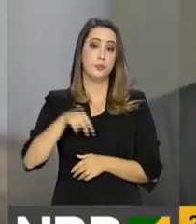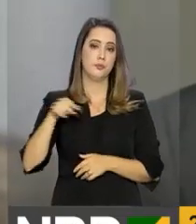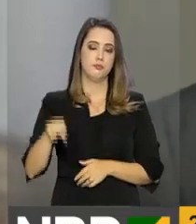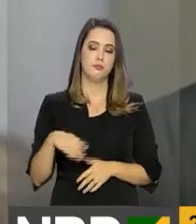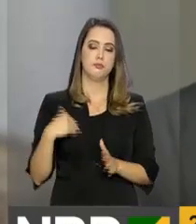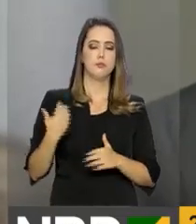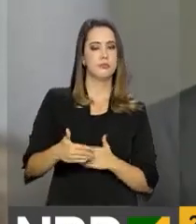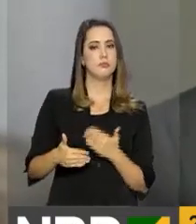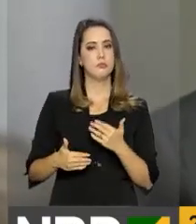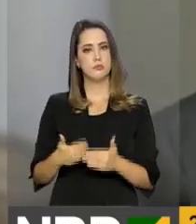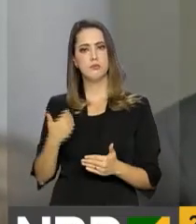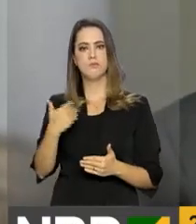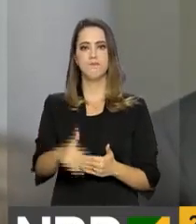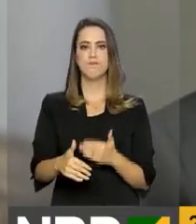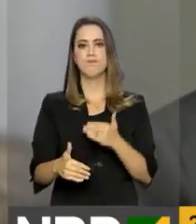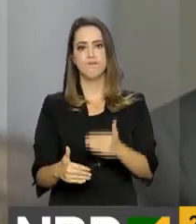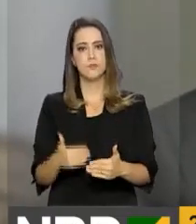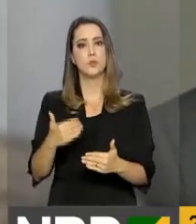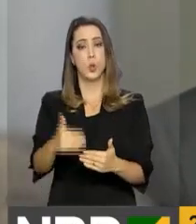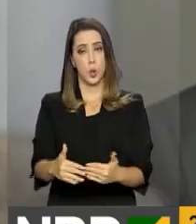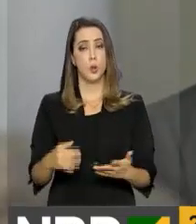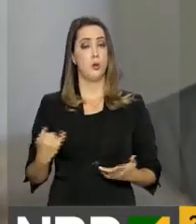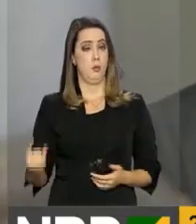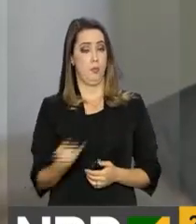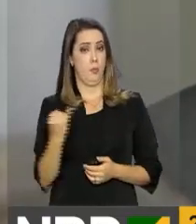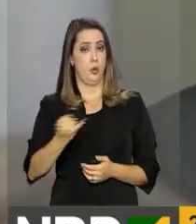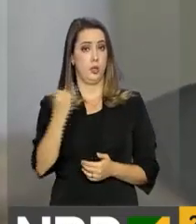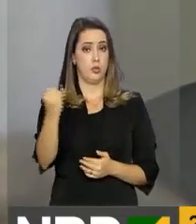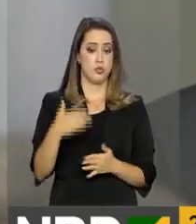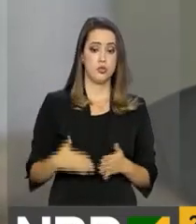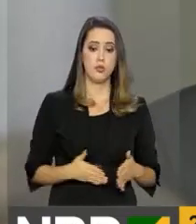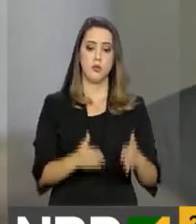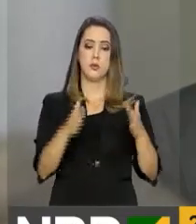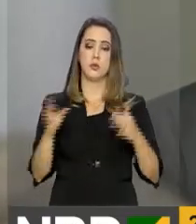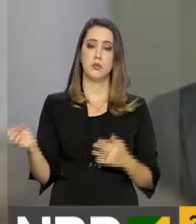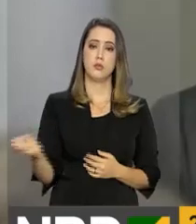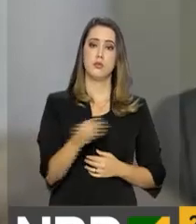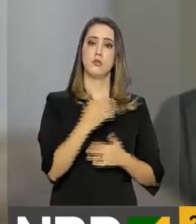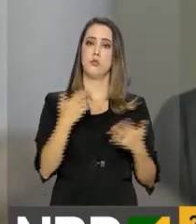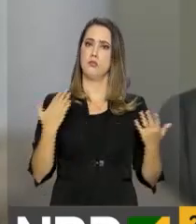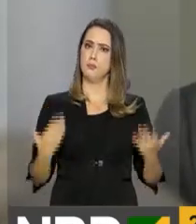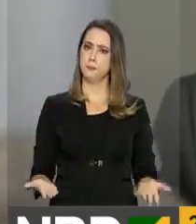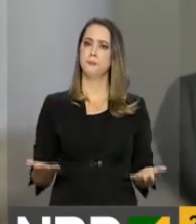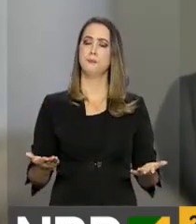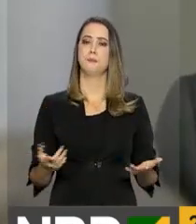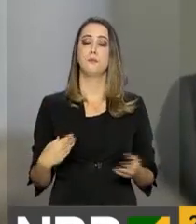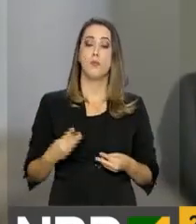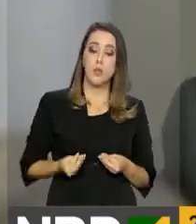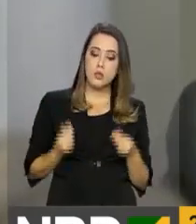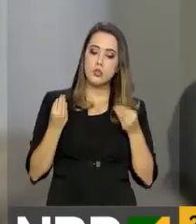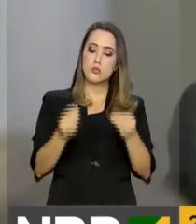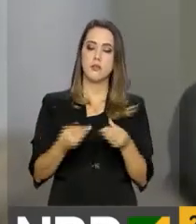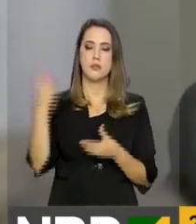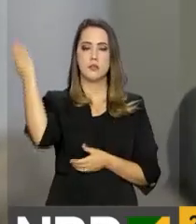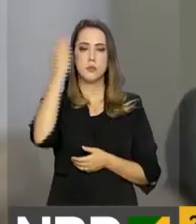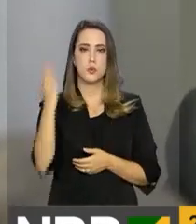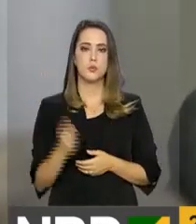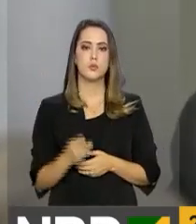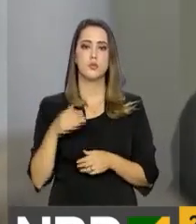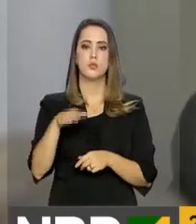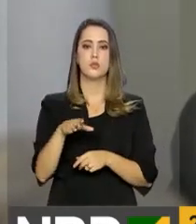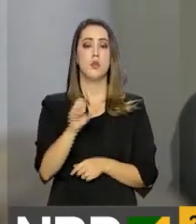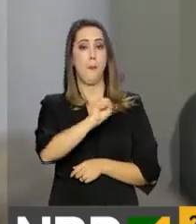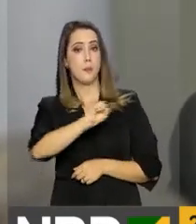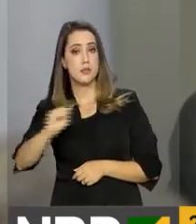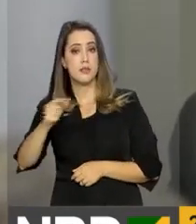demos passos largos na direção da modernização, ou seja, de trazermos o Brasil para o